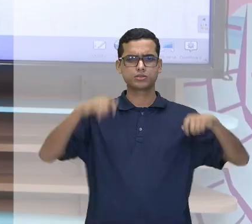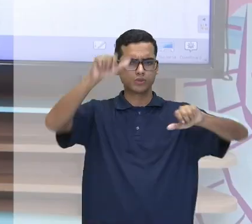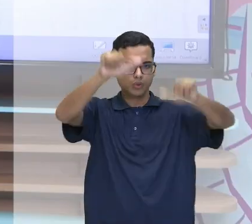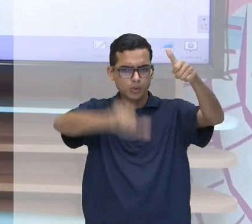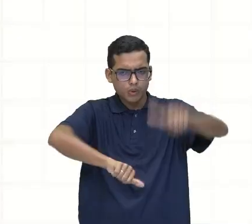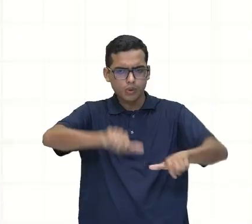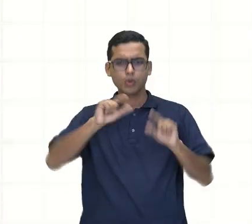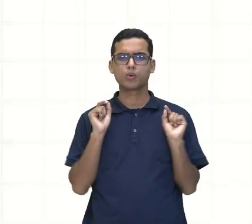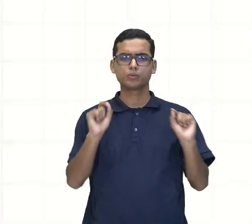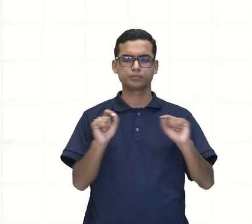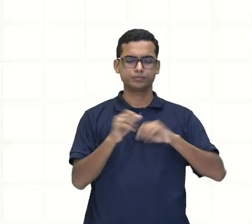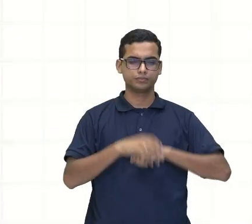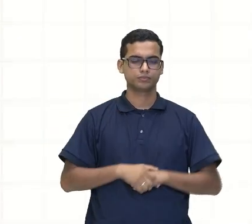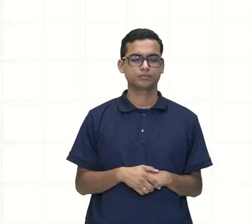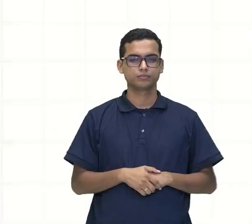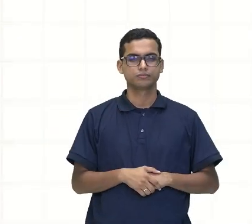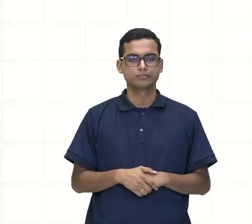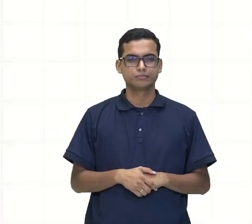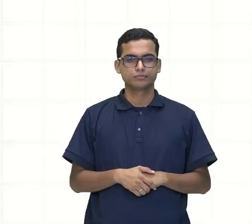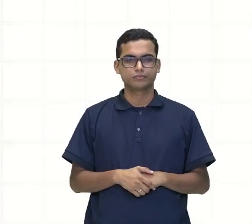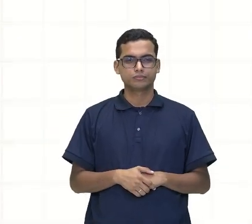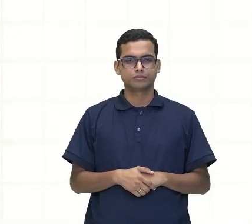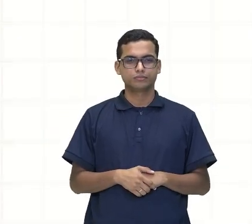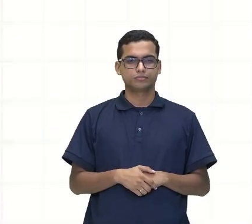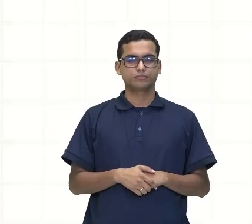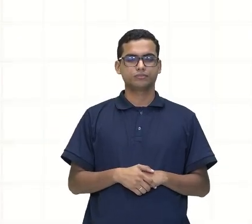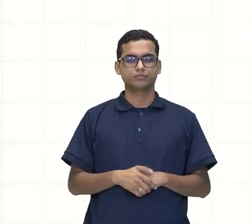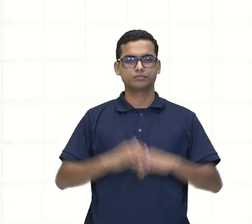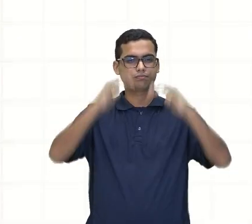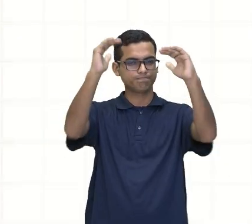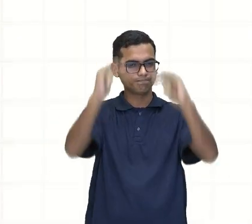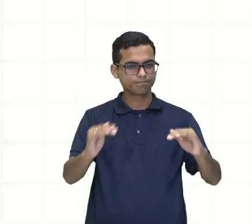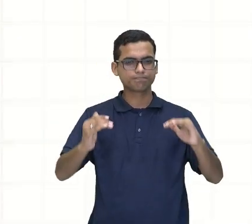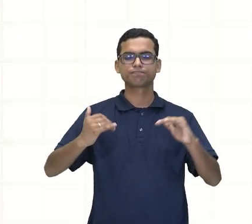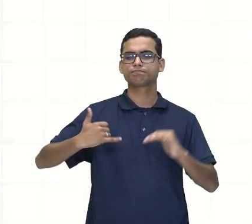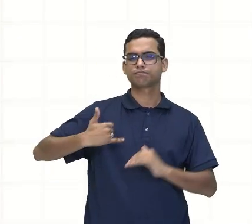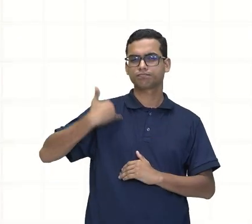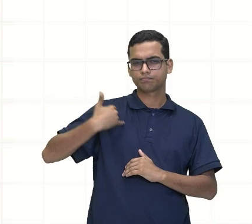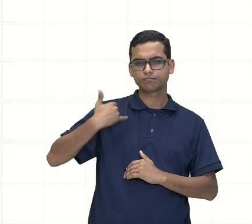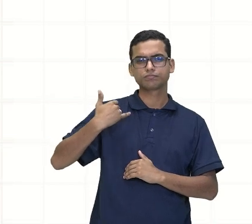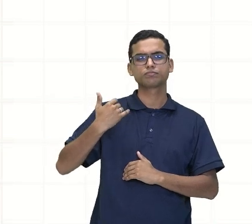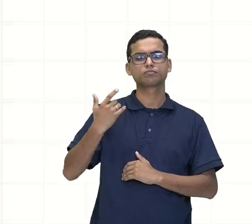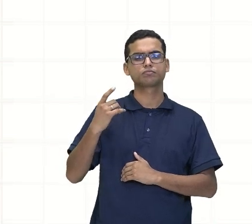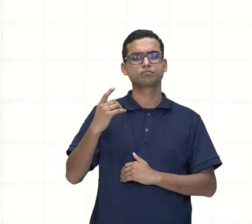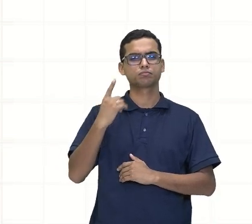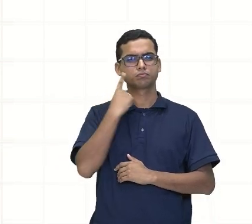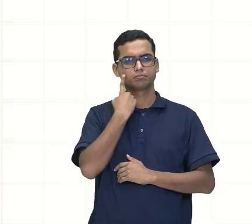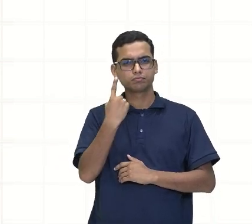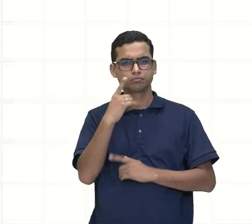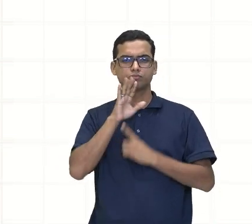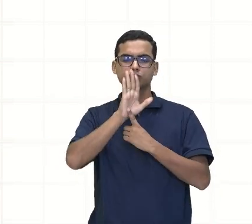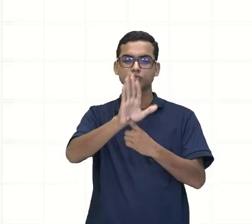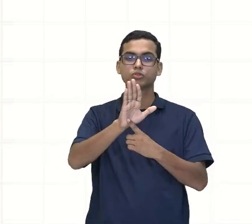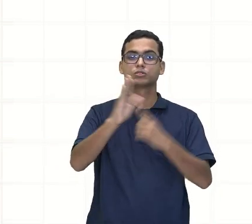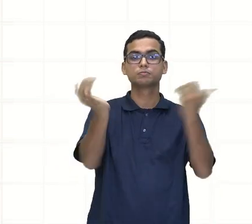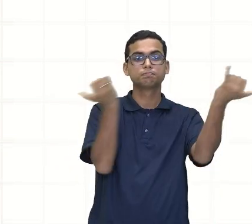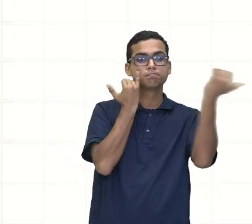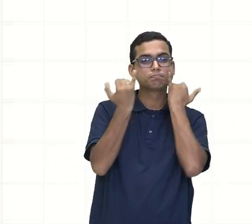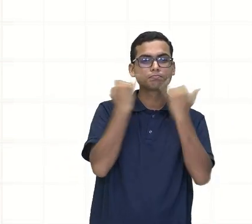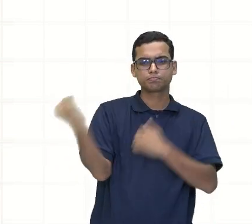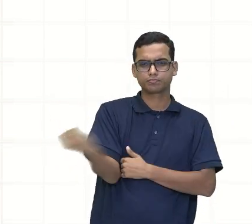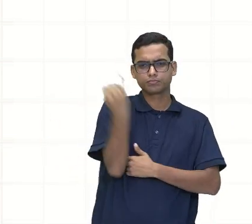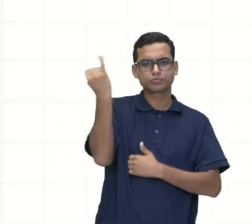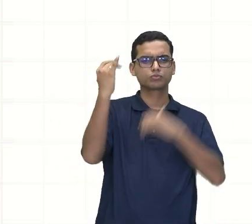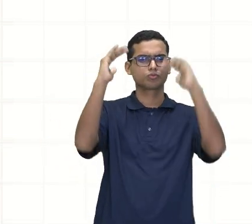pirâmide ela serve para fornecer informações importantes. Aqui, olha, natalidade. Vocês lembram o